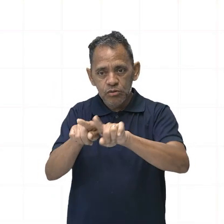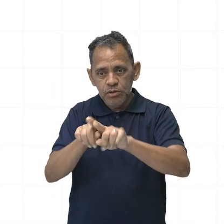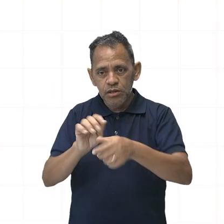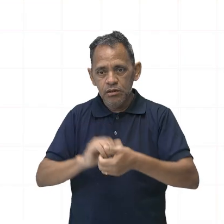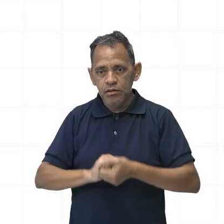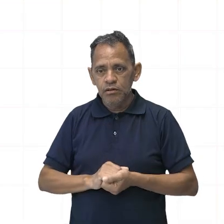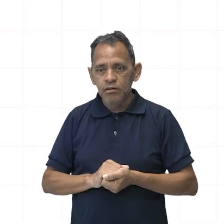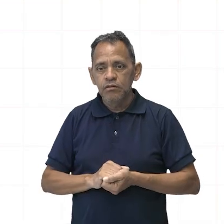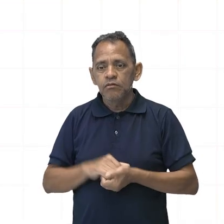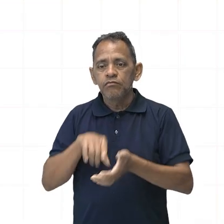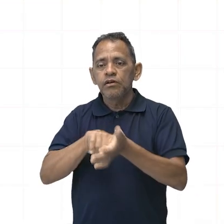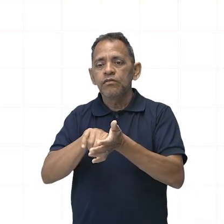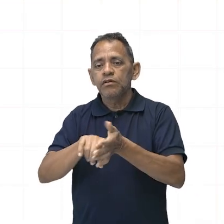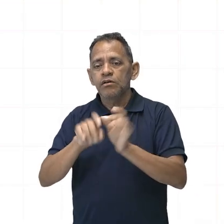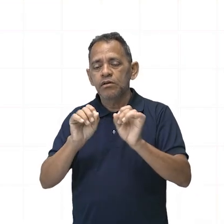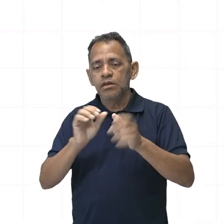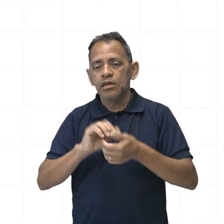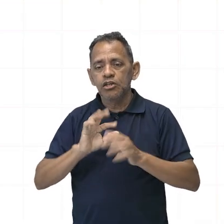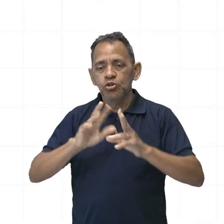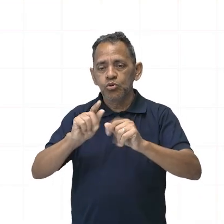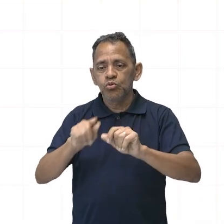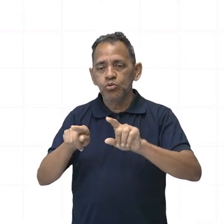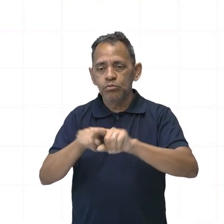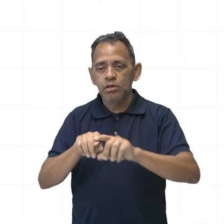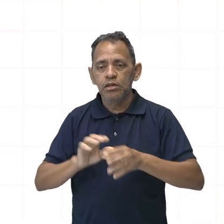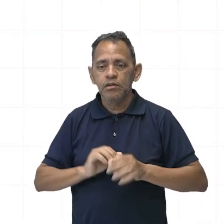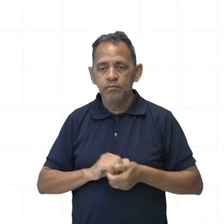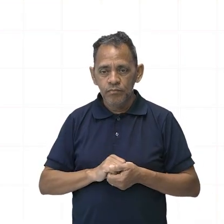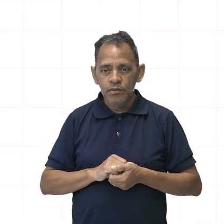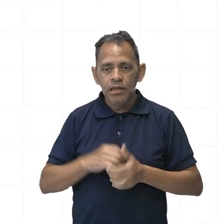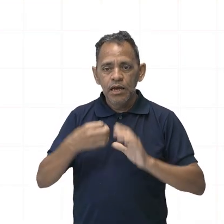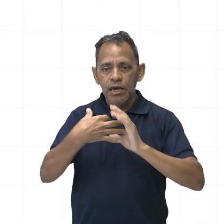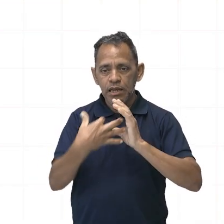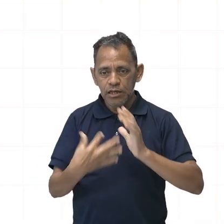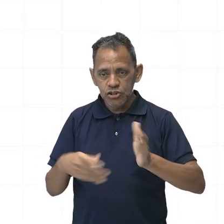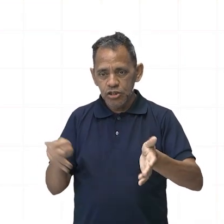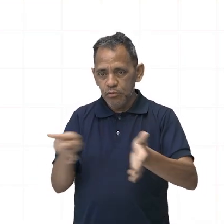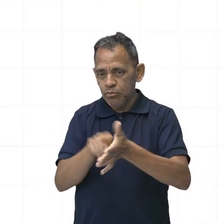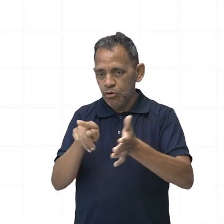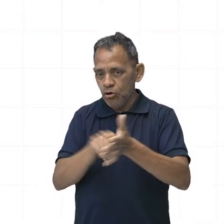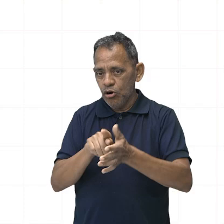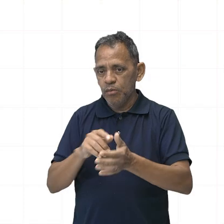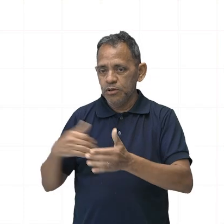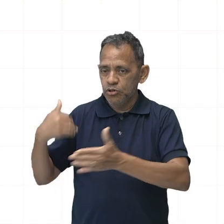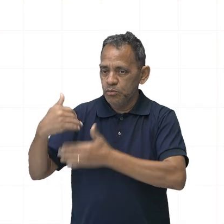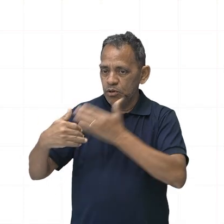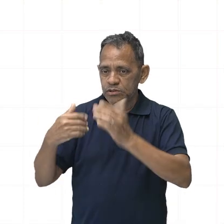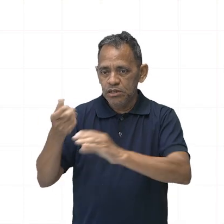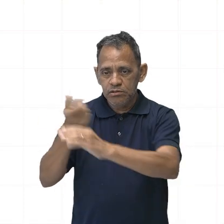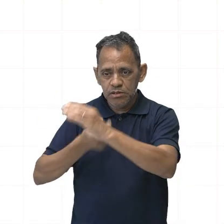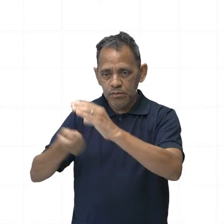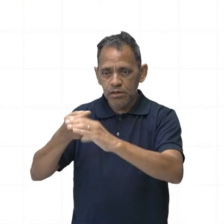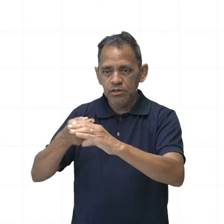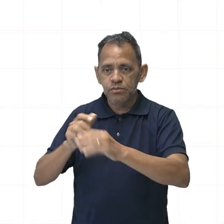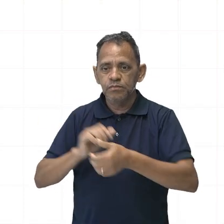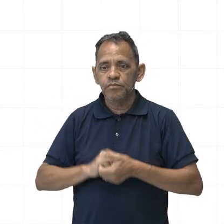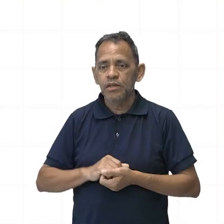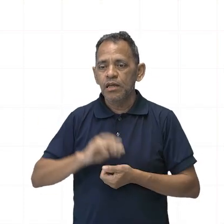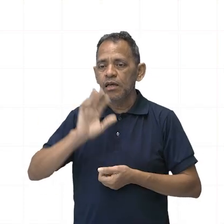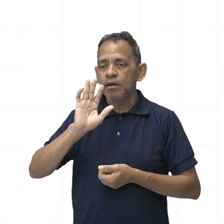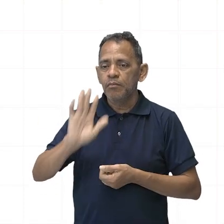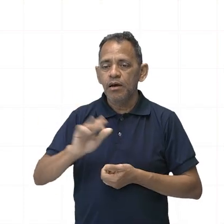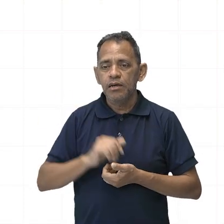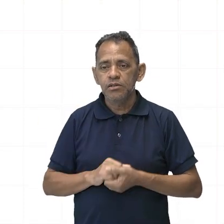vai verificar, né, que tudo isso acaba aí caracterizando esse processo do capitalismo, tá?